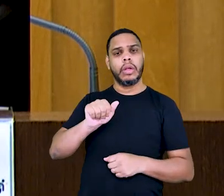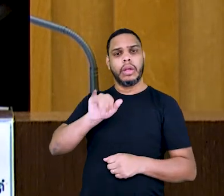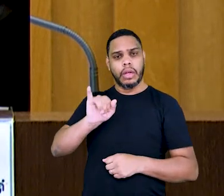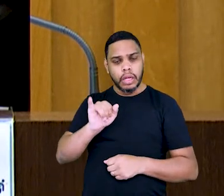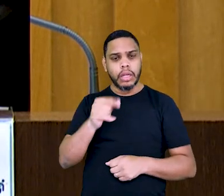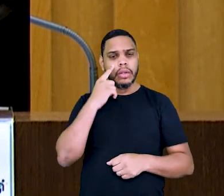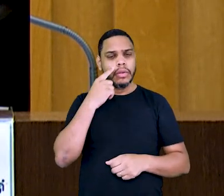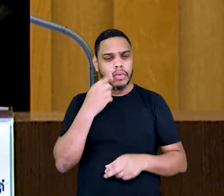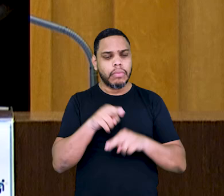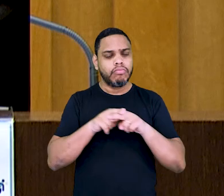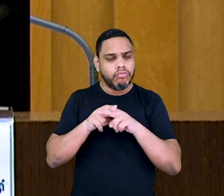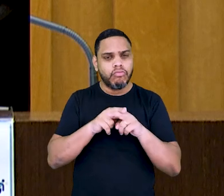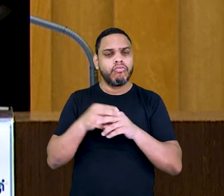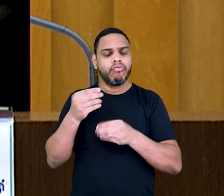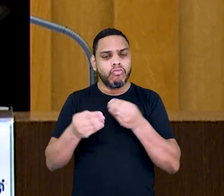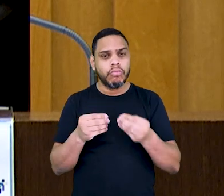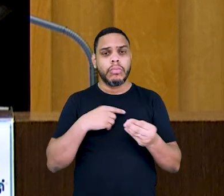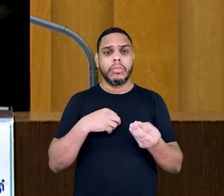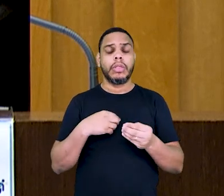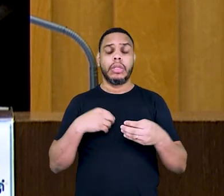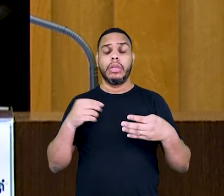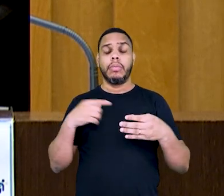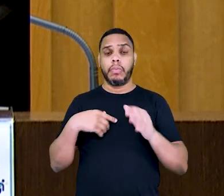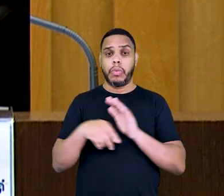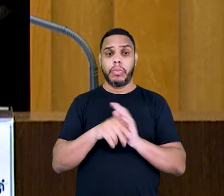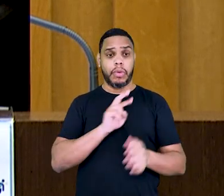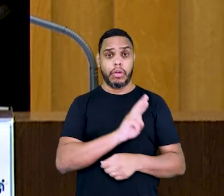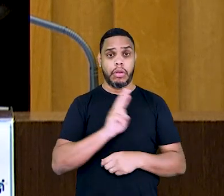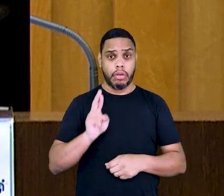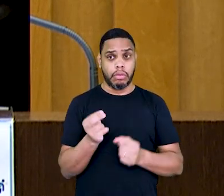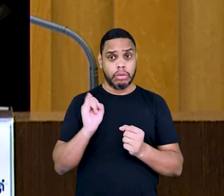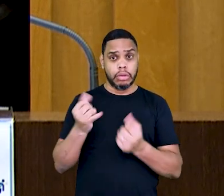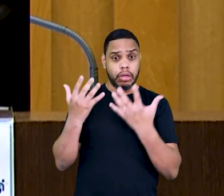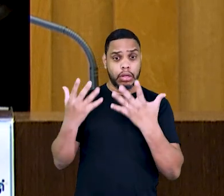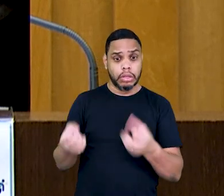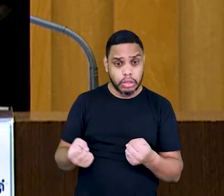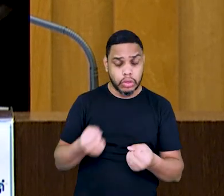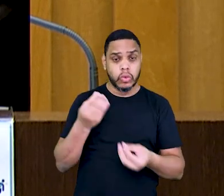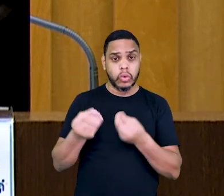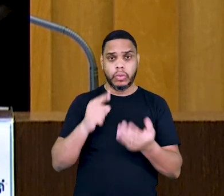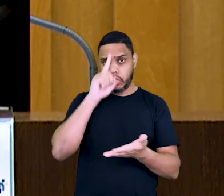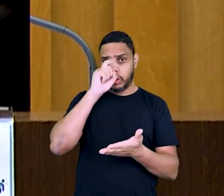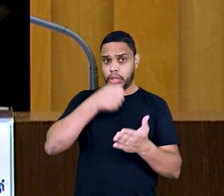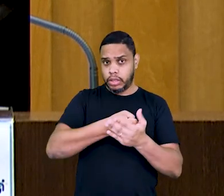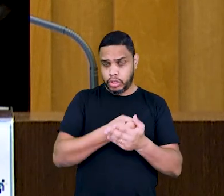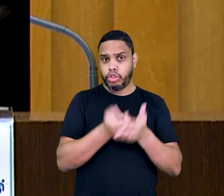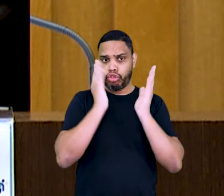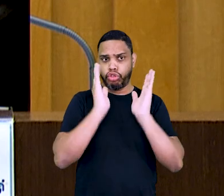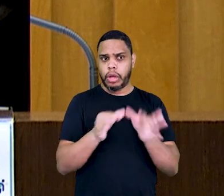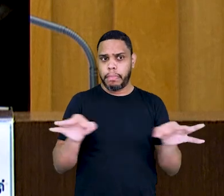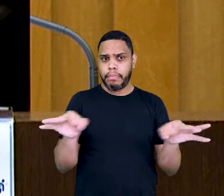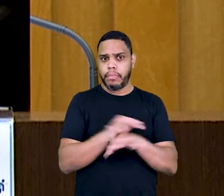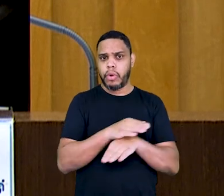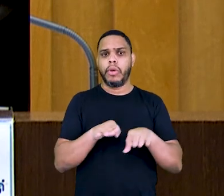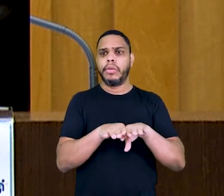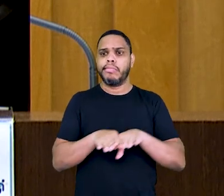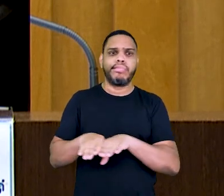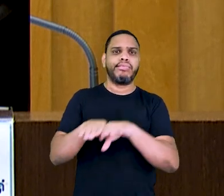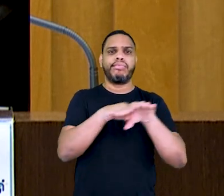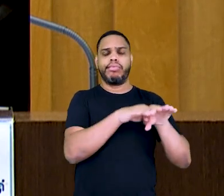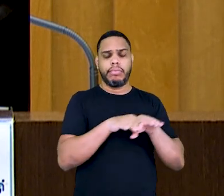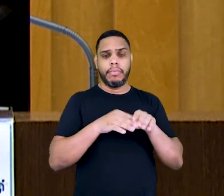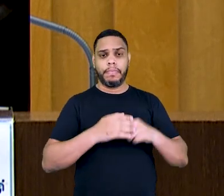a inadmissão de recurso de revista contra a decisão já em conformidade com tais